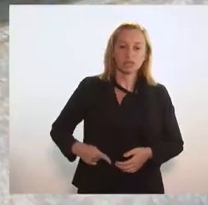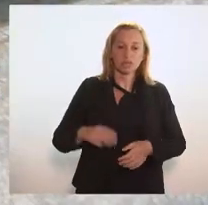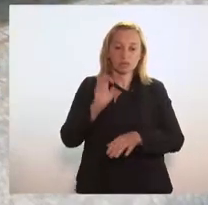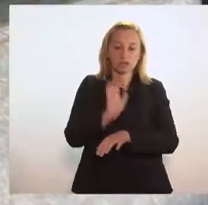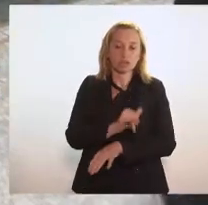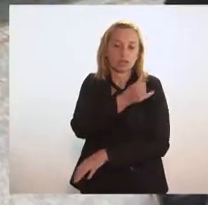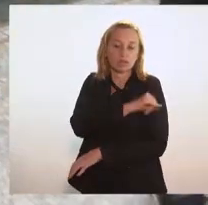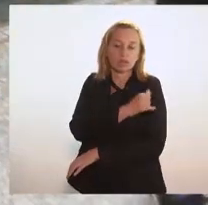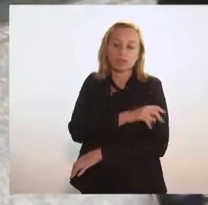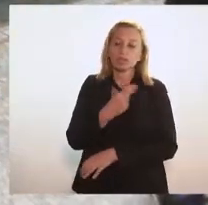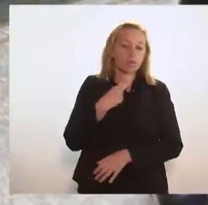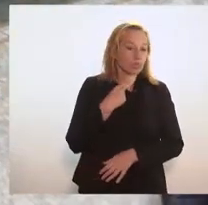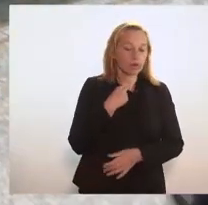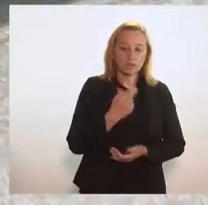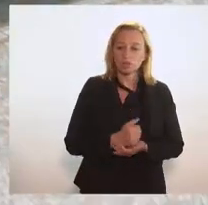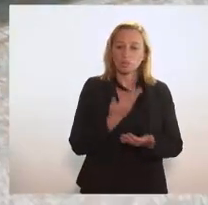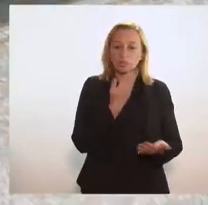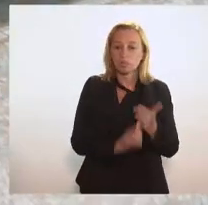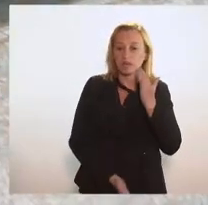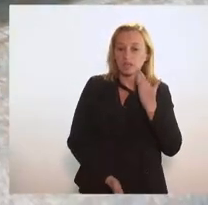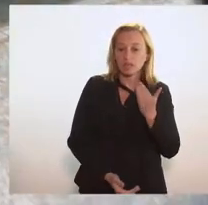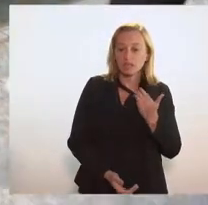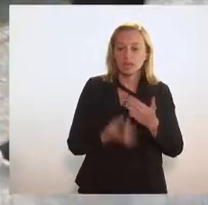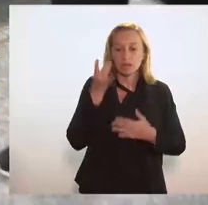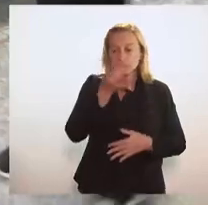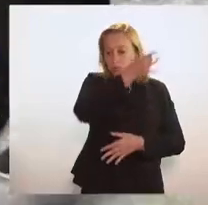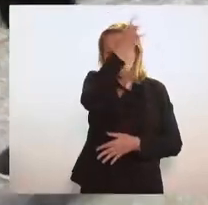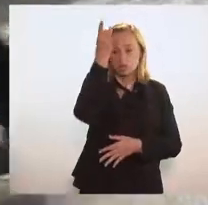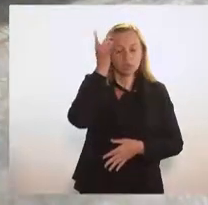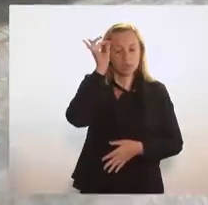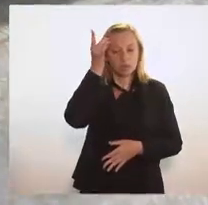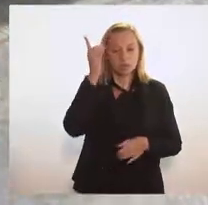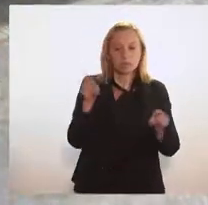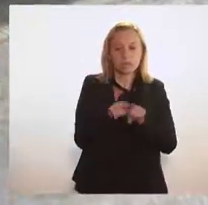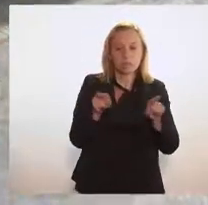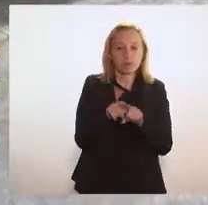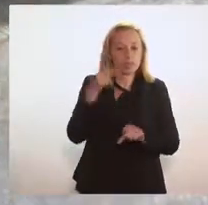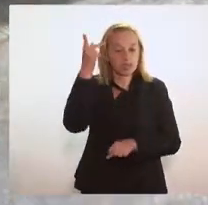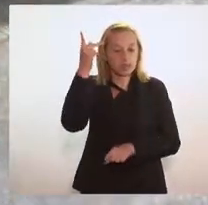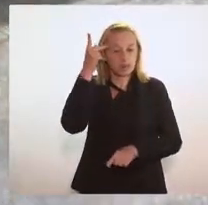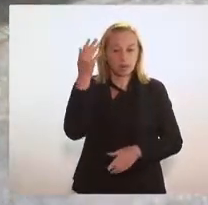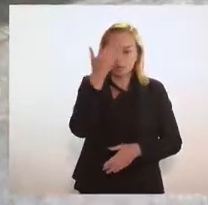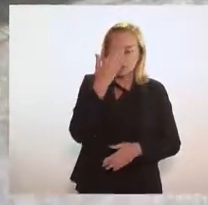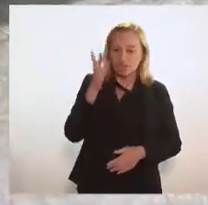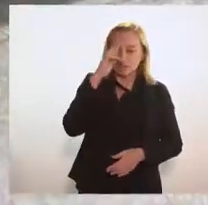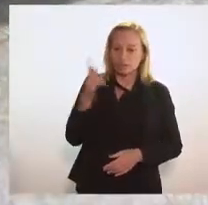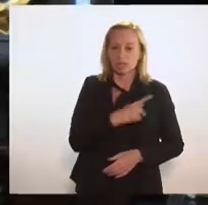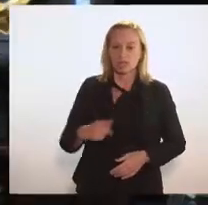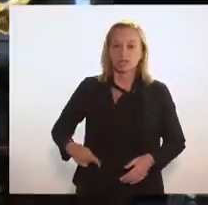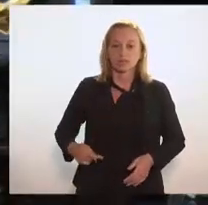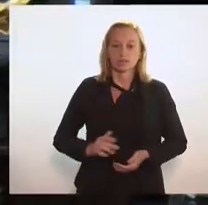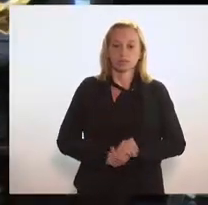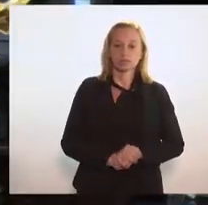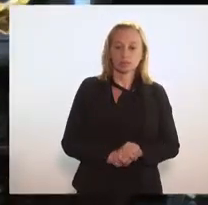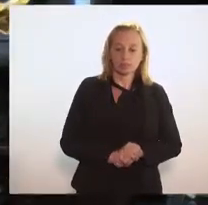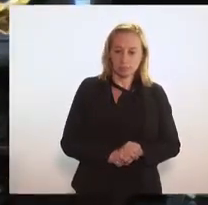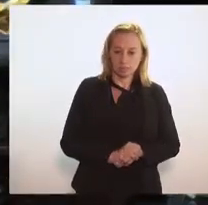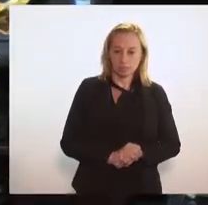ela não podemos mais perder para o Espírito Santo e perder para São Paulo obrigado presidente